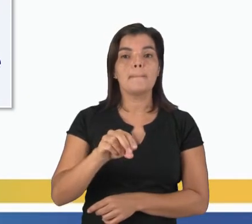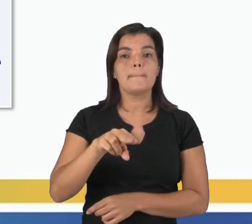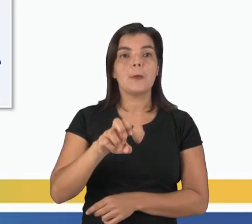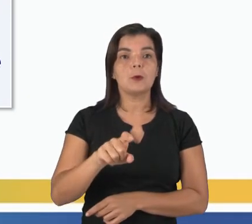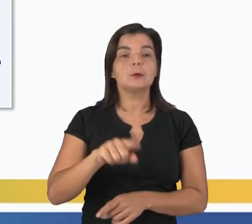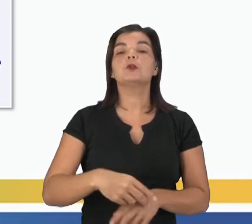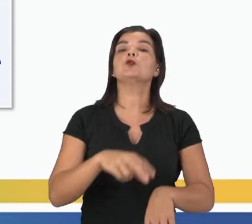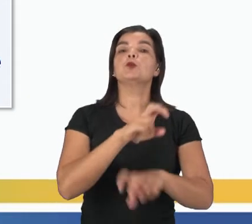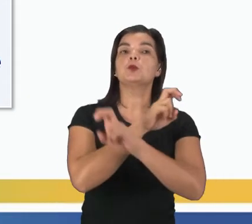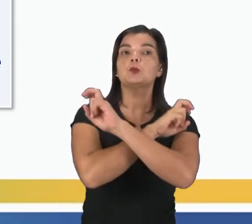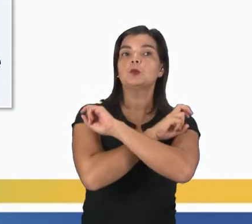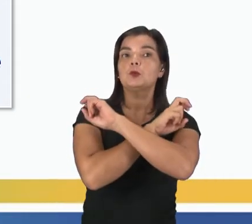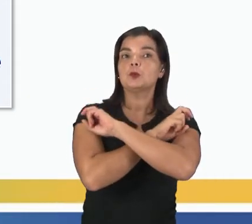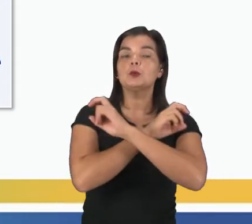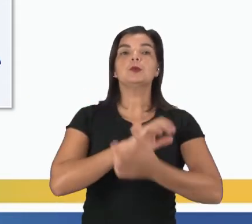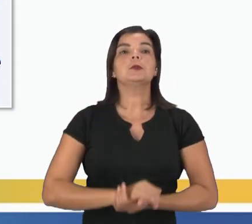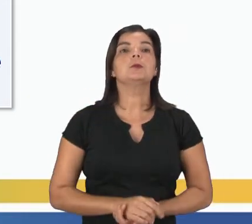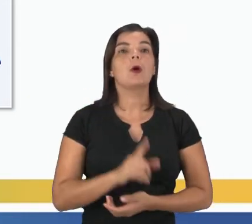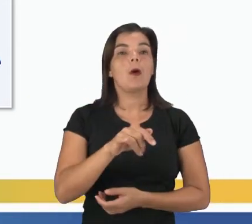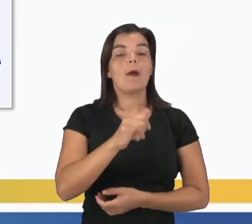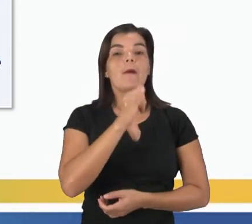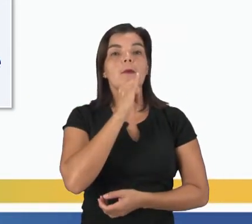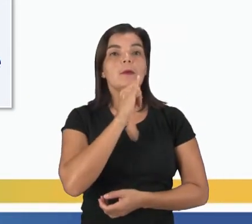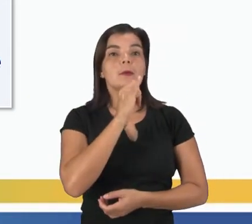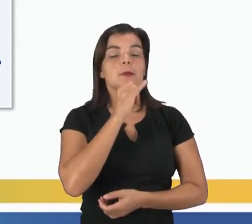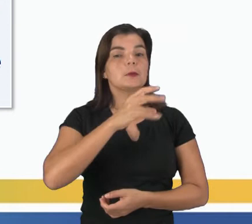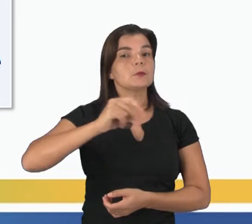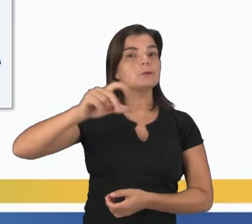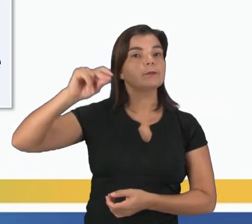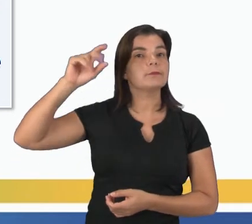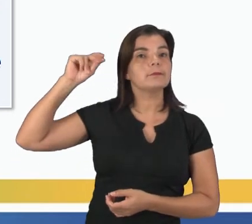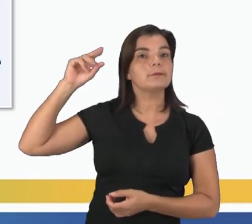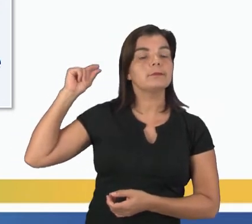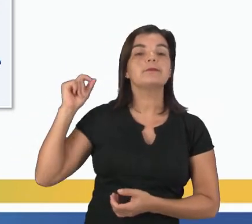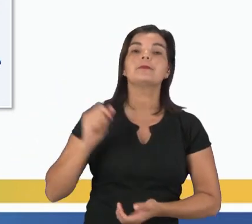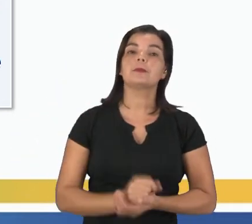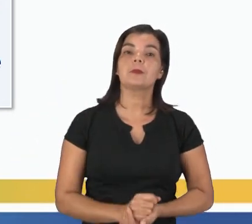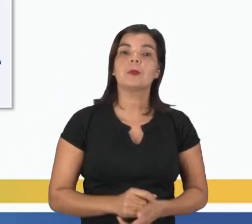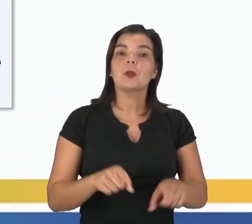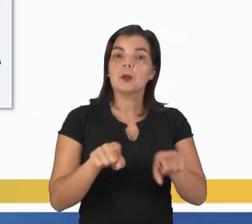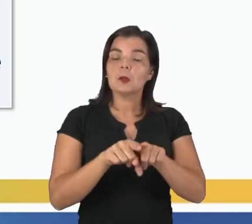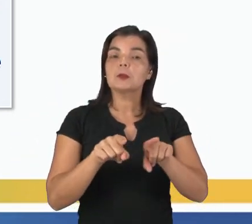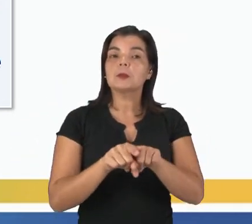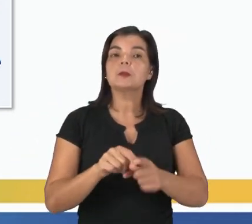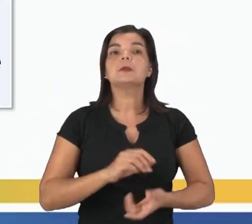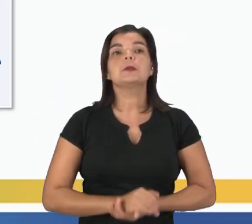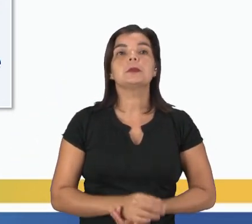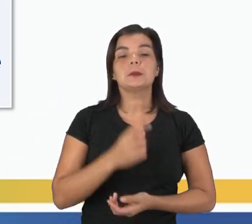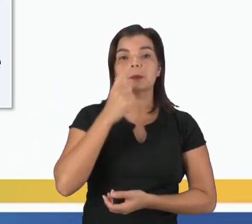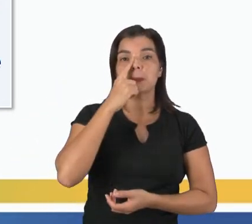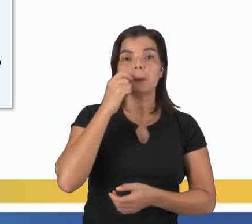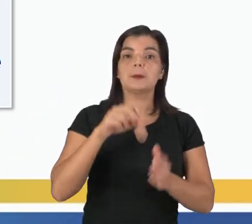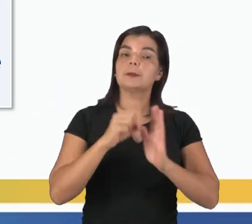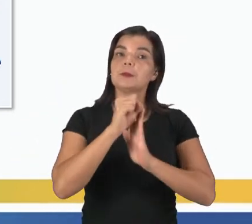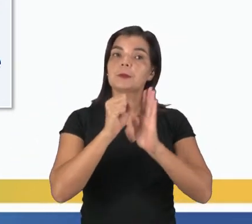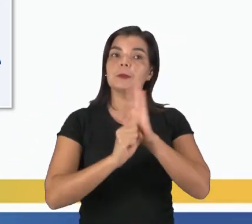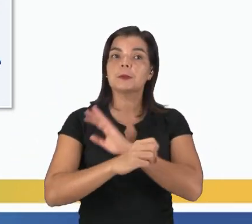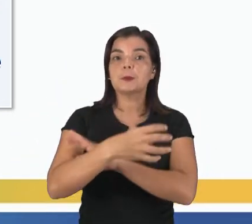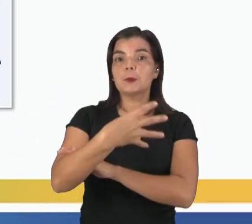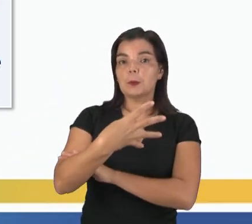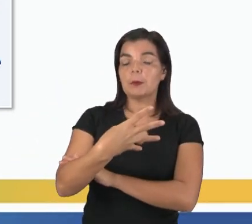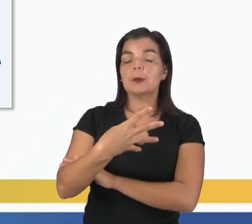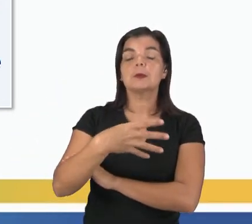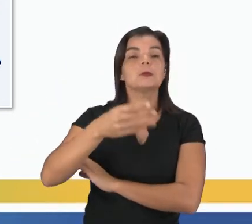IV. Então já é um exemplo já da antiguidade, né? Lá bem antigo. Aliás, século IV ainda